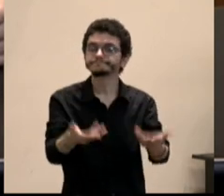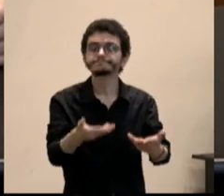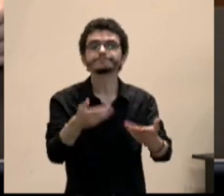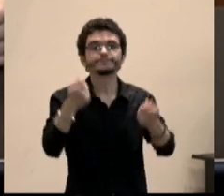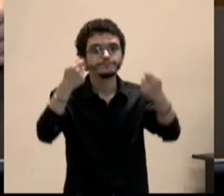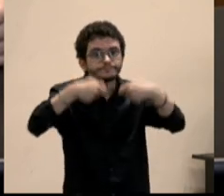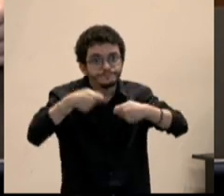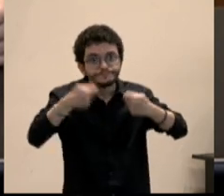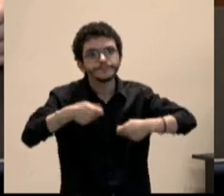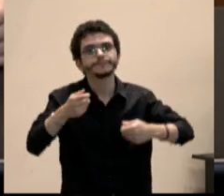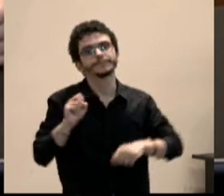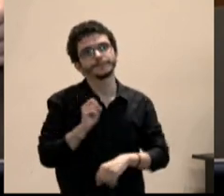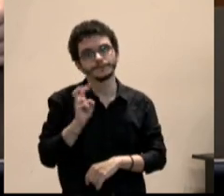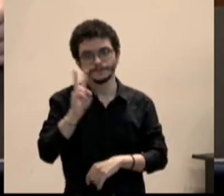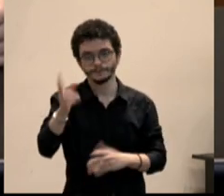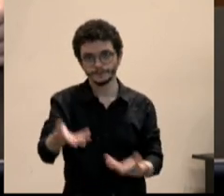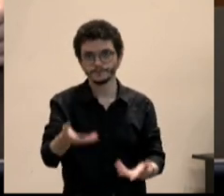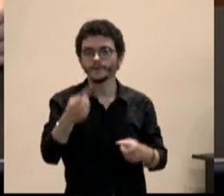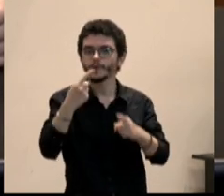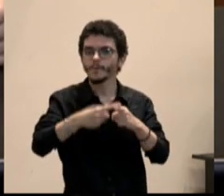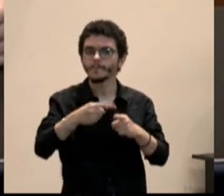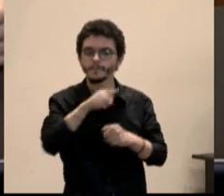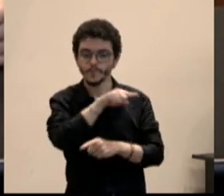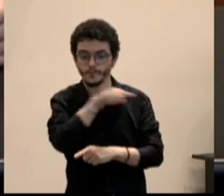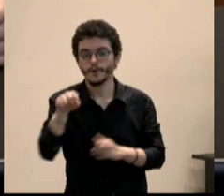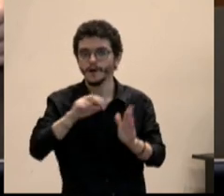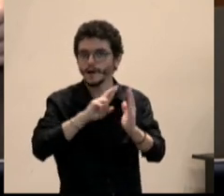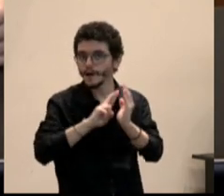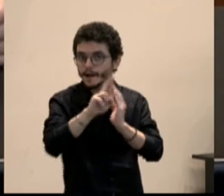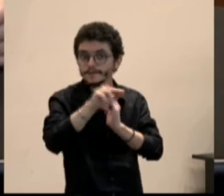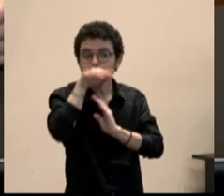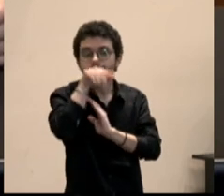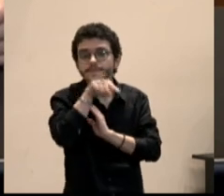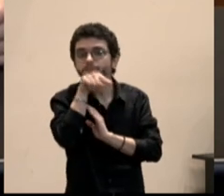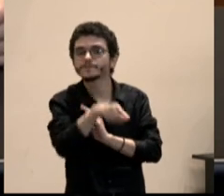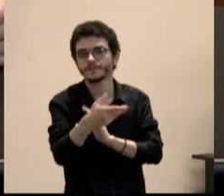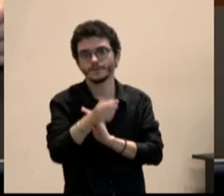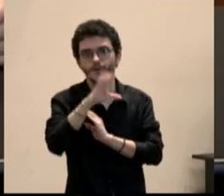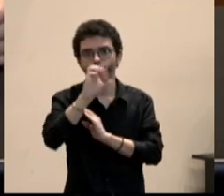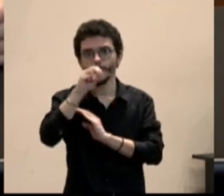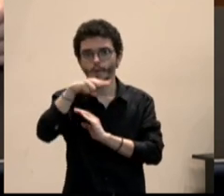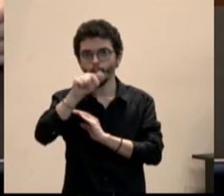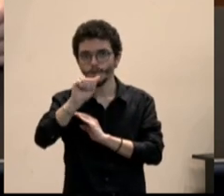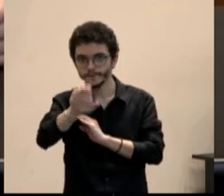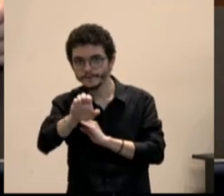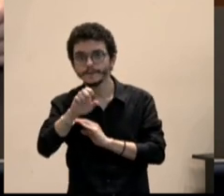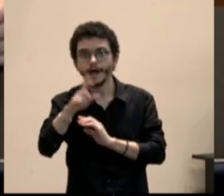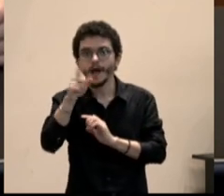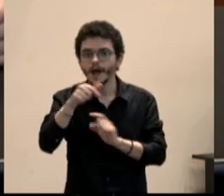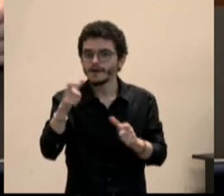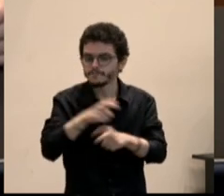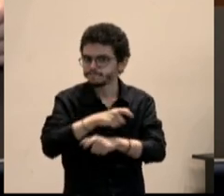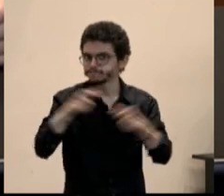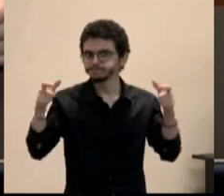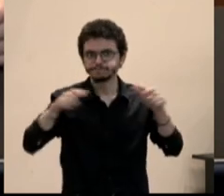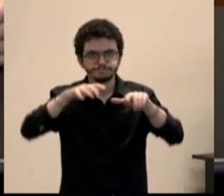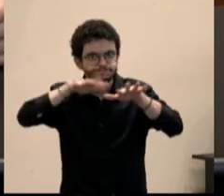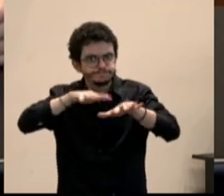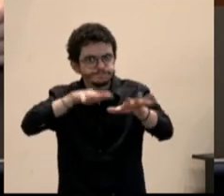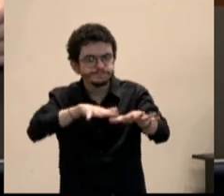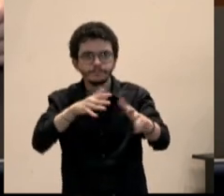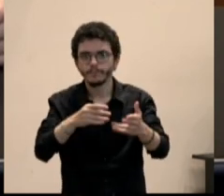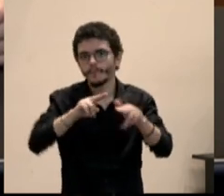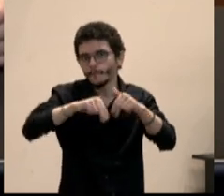ser valorizados, porque eles representam isso. A CONAI foi um grande movimento, apesar do